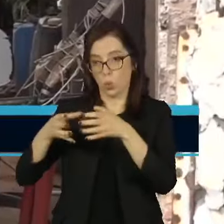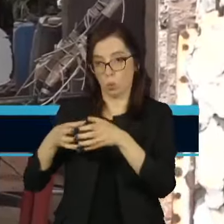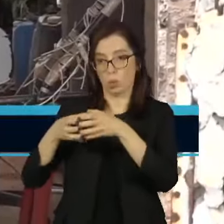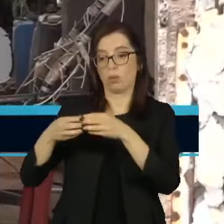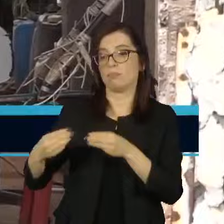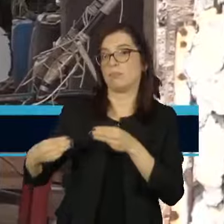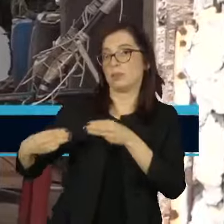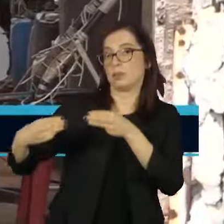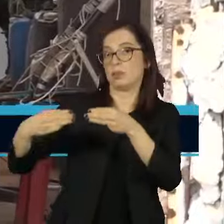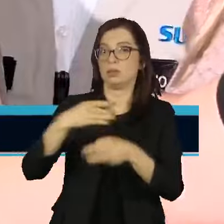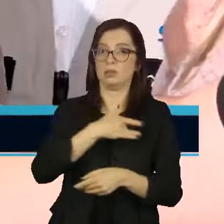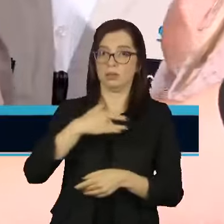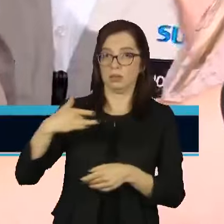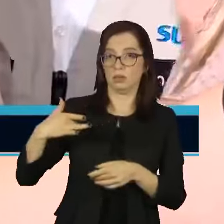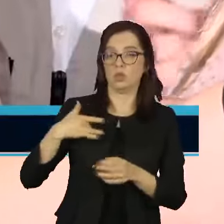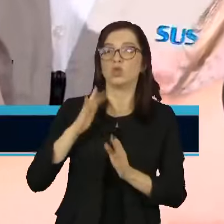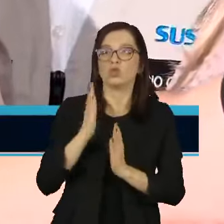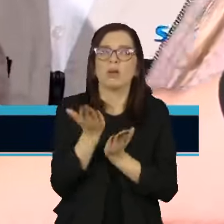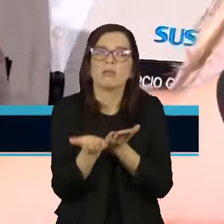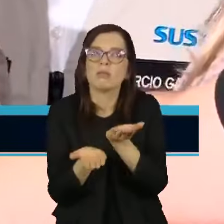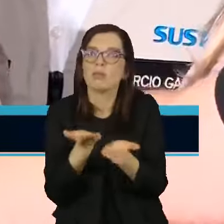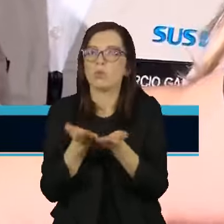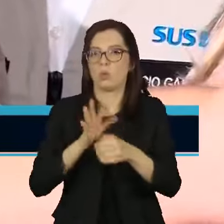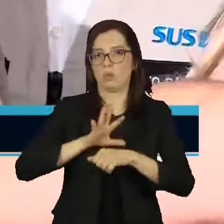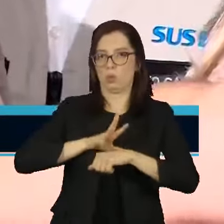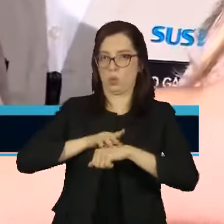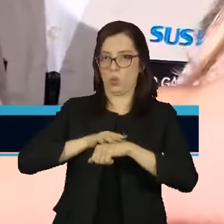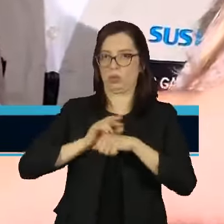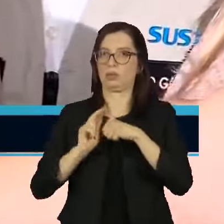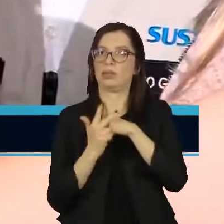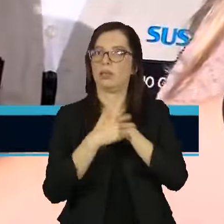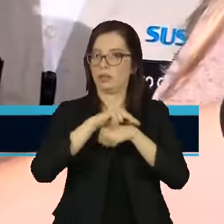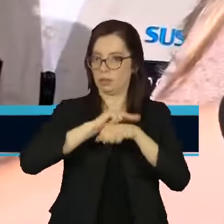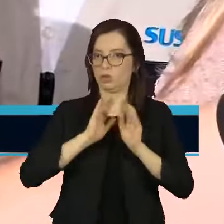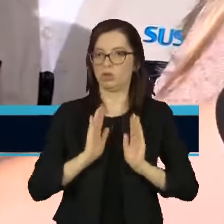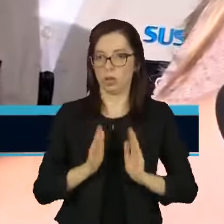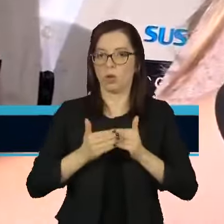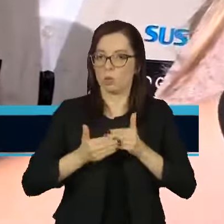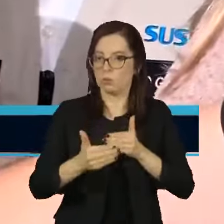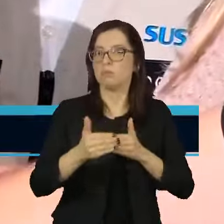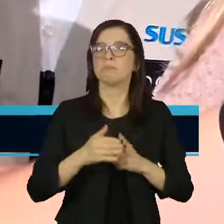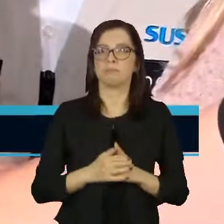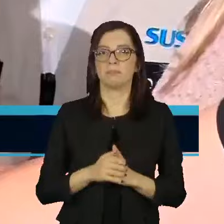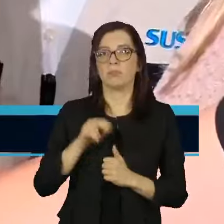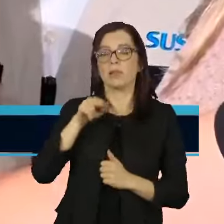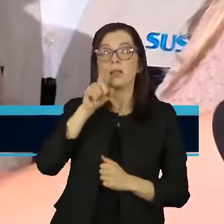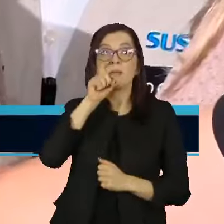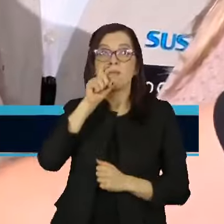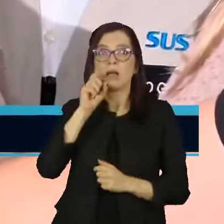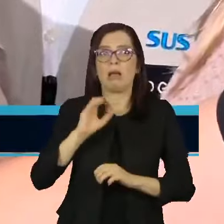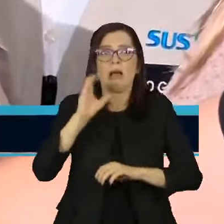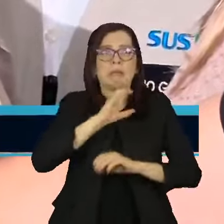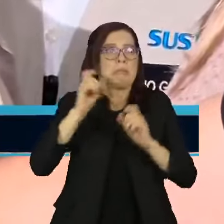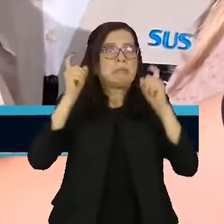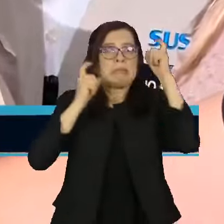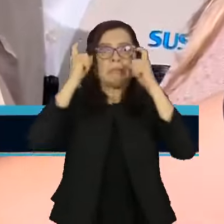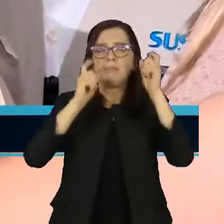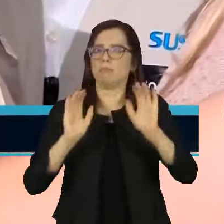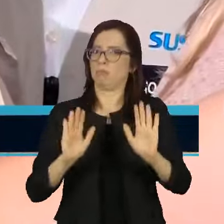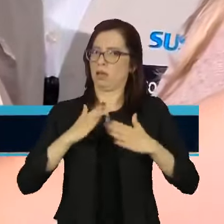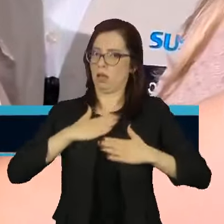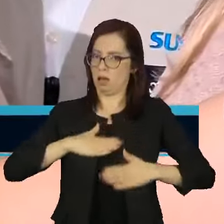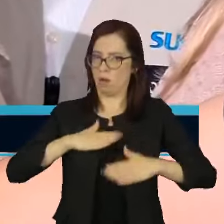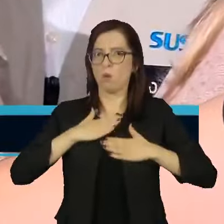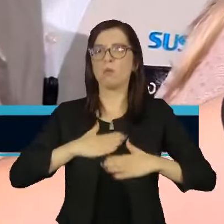da doença. Nísia Trindade afirmou que não há emergência nacional em relação à dengue. Nós temos